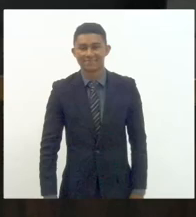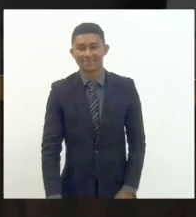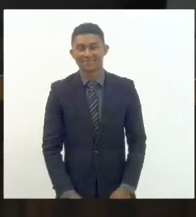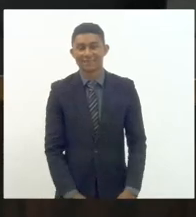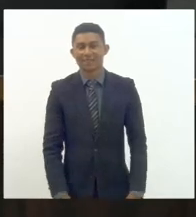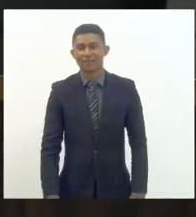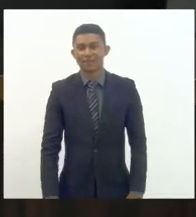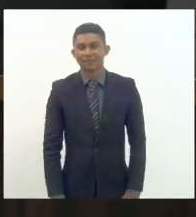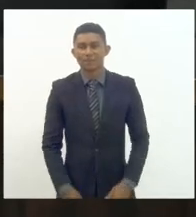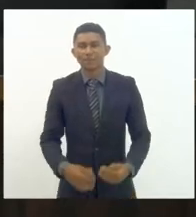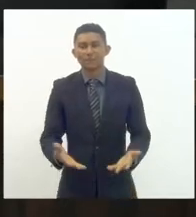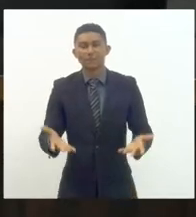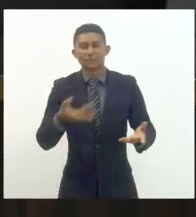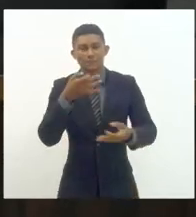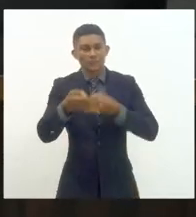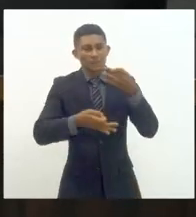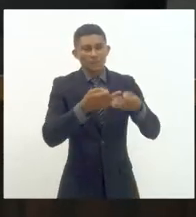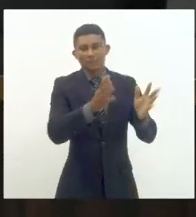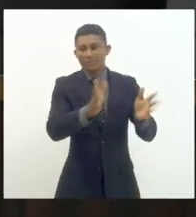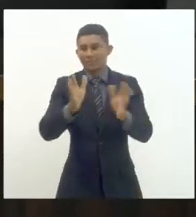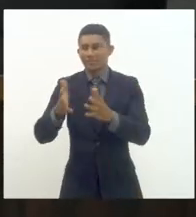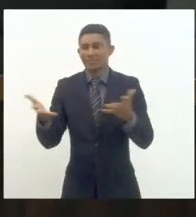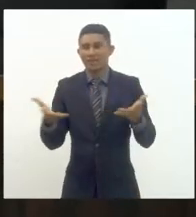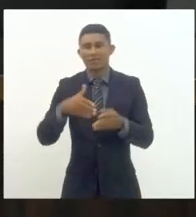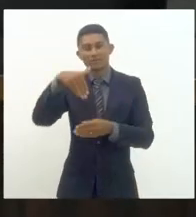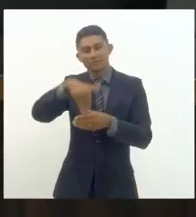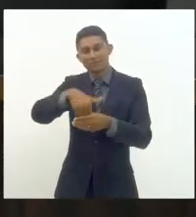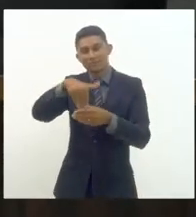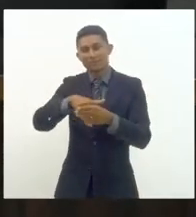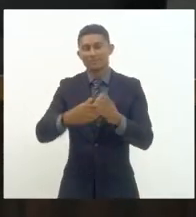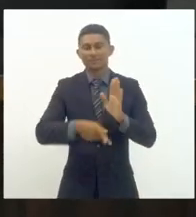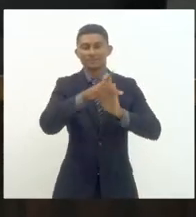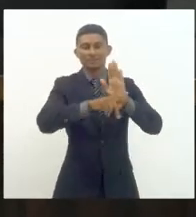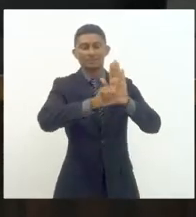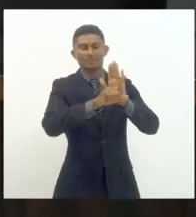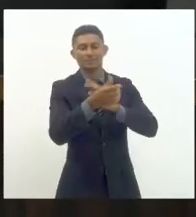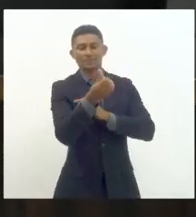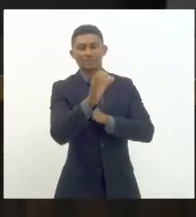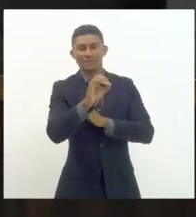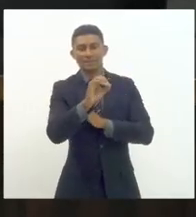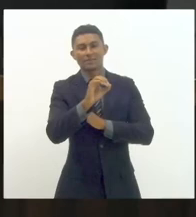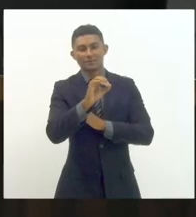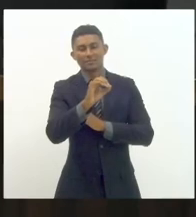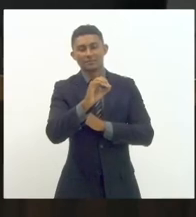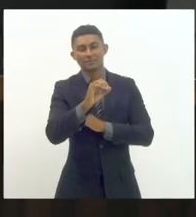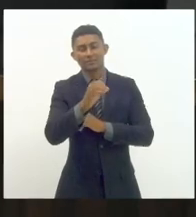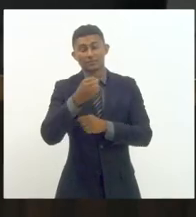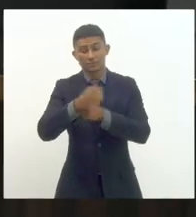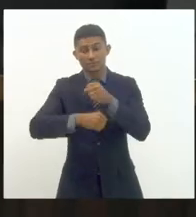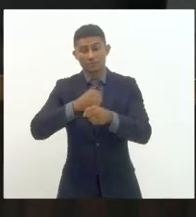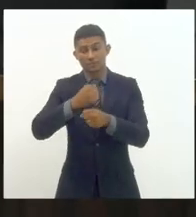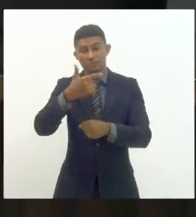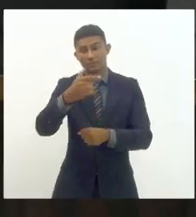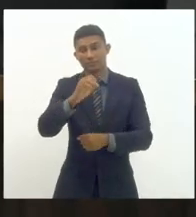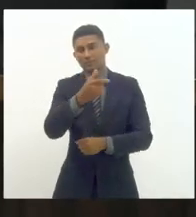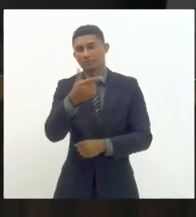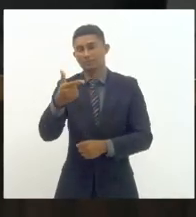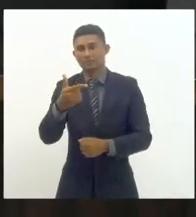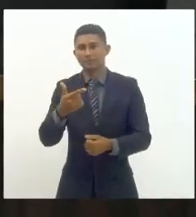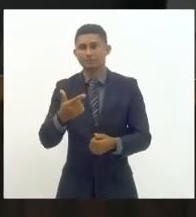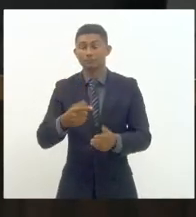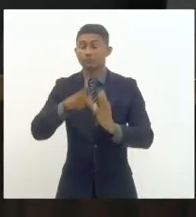Com os pareceres emitidos, em votação, projeto de lei 6029 de 22. Senhores, em votação,